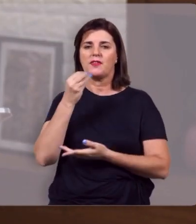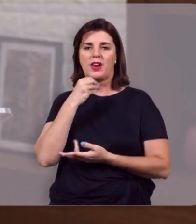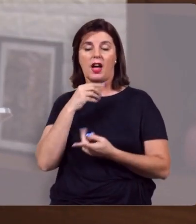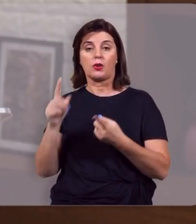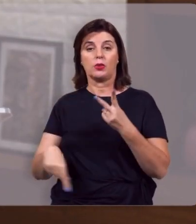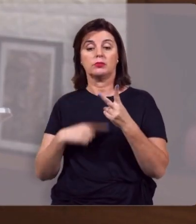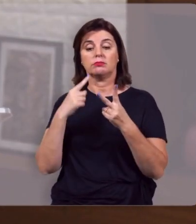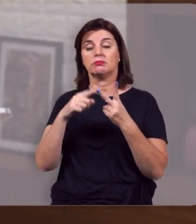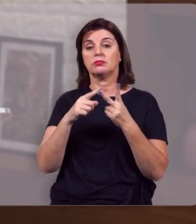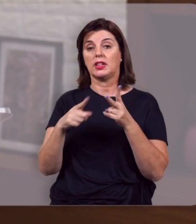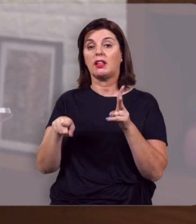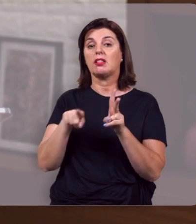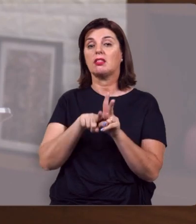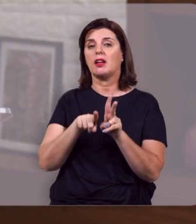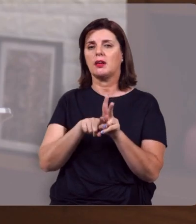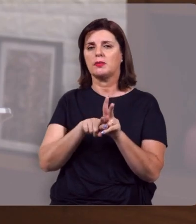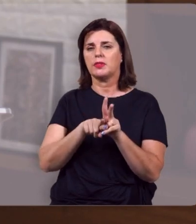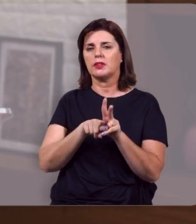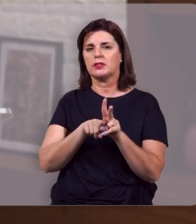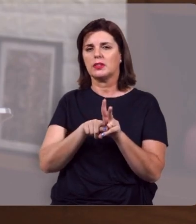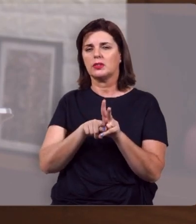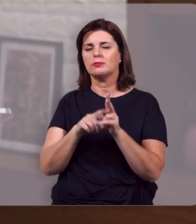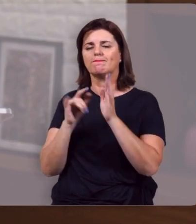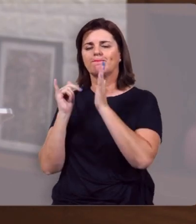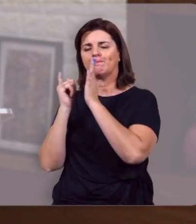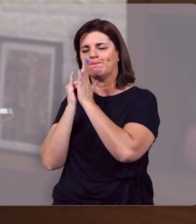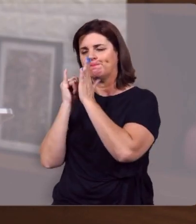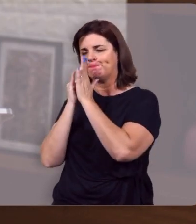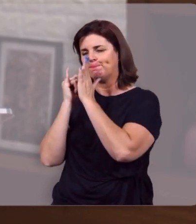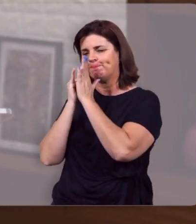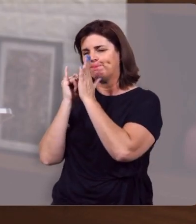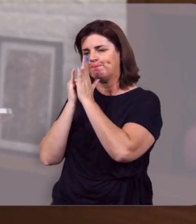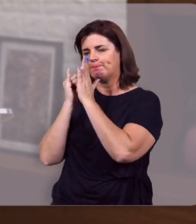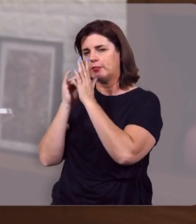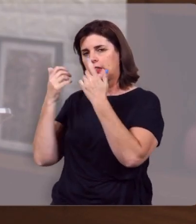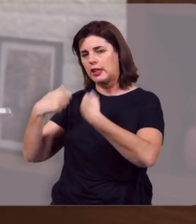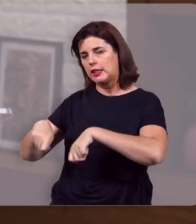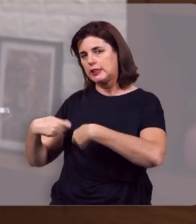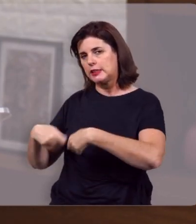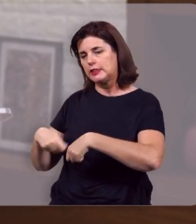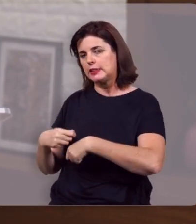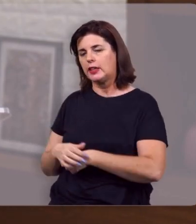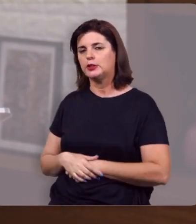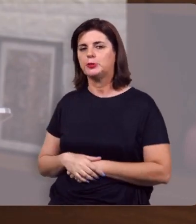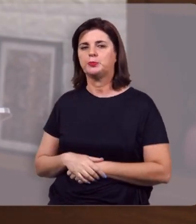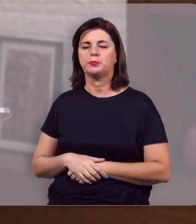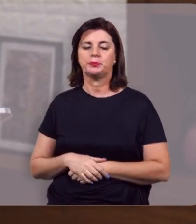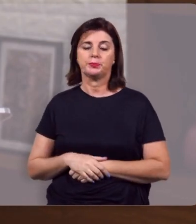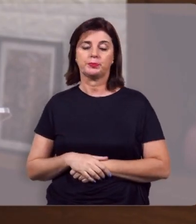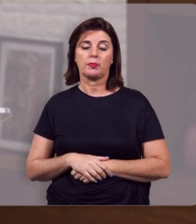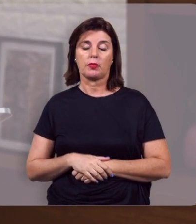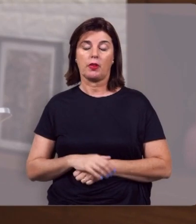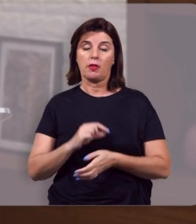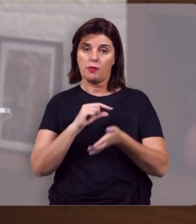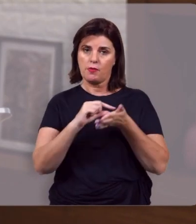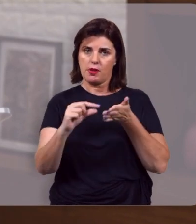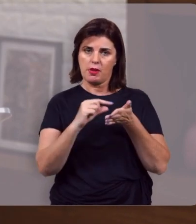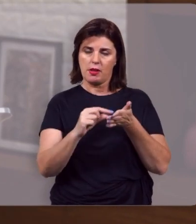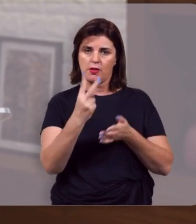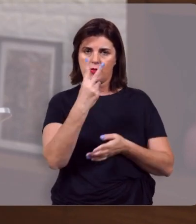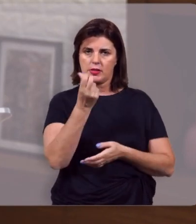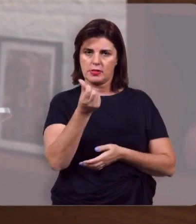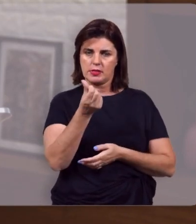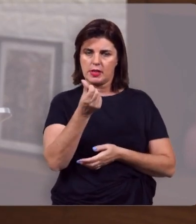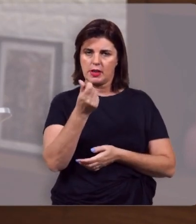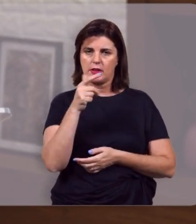assistência na fraqueza, mas também por causa da intercessão na necessidade. O